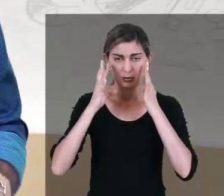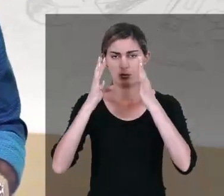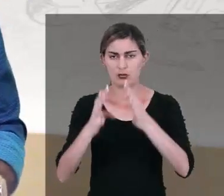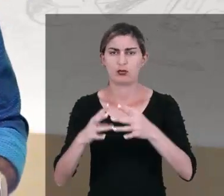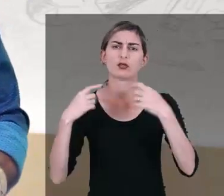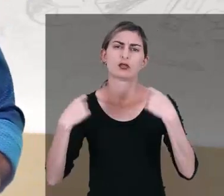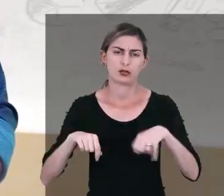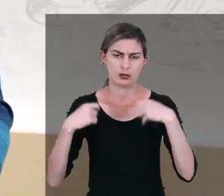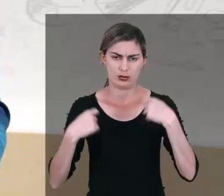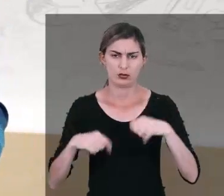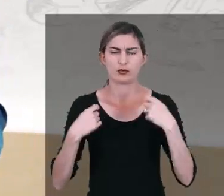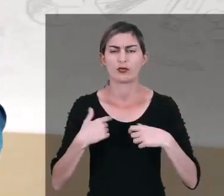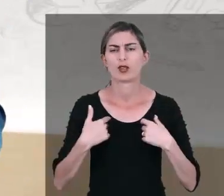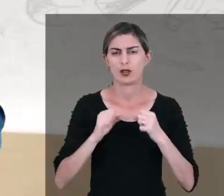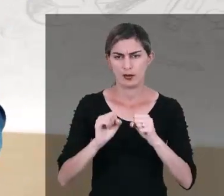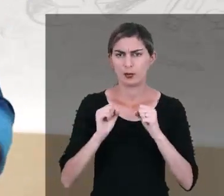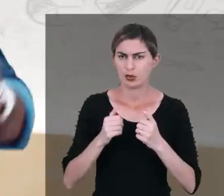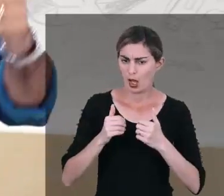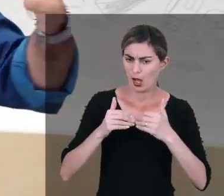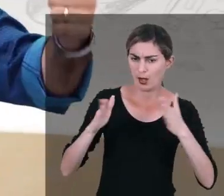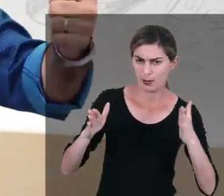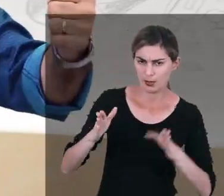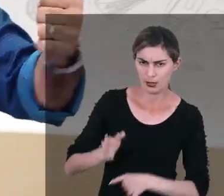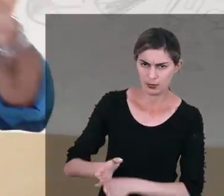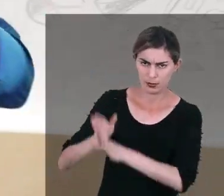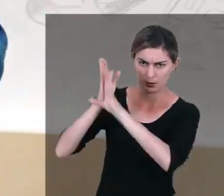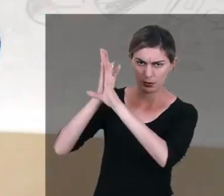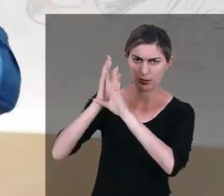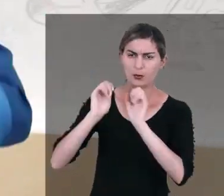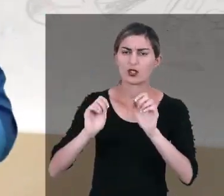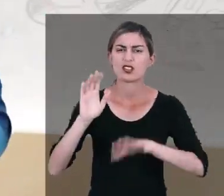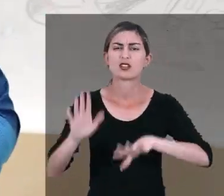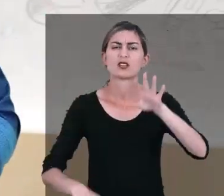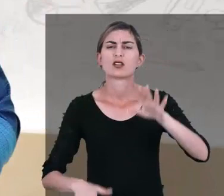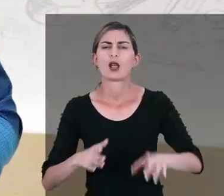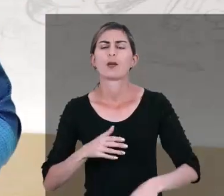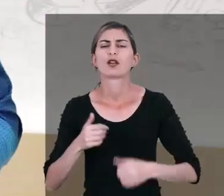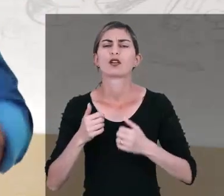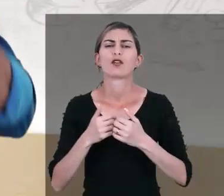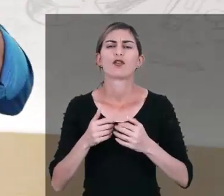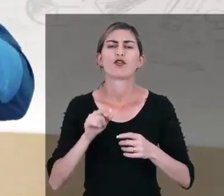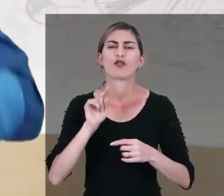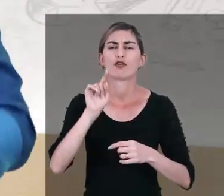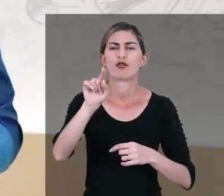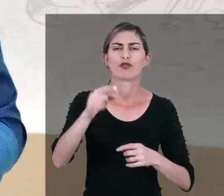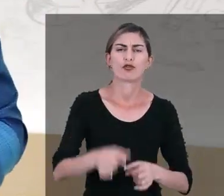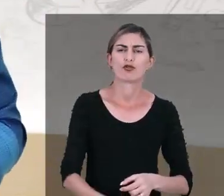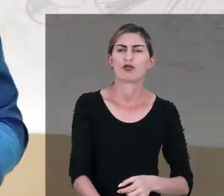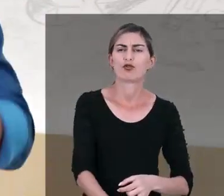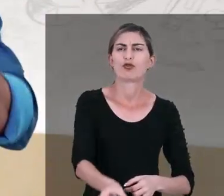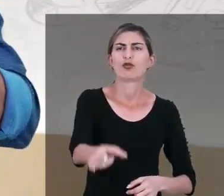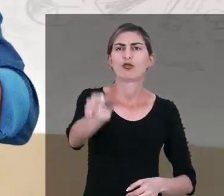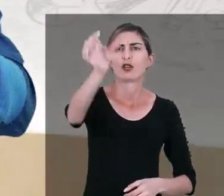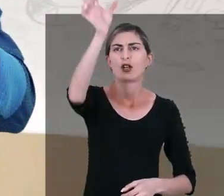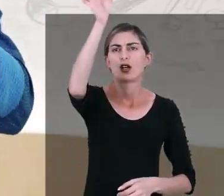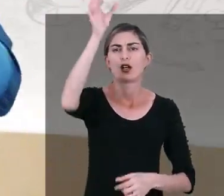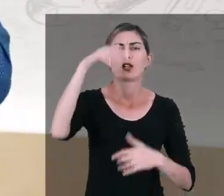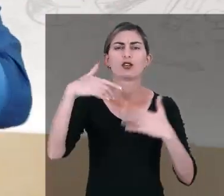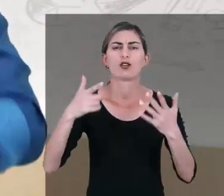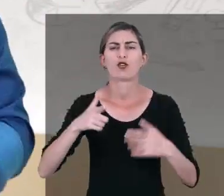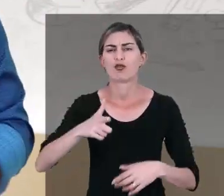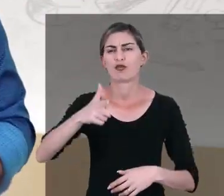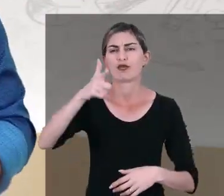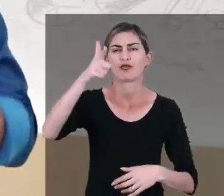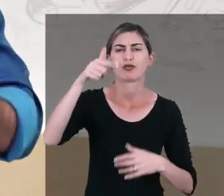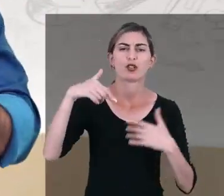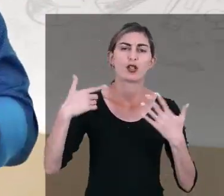isso. A gente vai poder abrir essa parede, a gente pode botar um quadro, e se de repente você fura uma parede e havia um cano ali, você fura